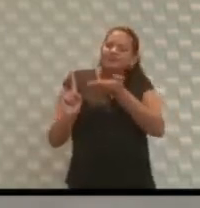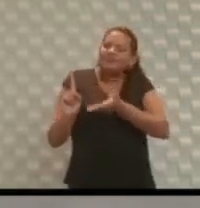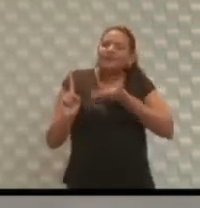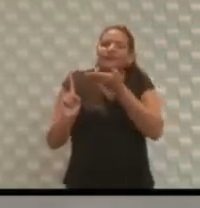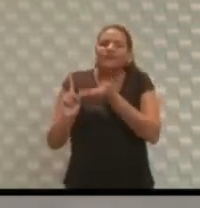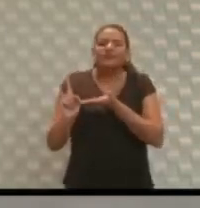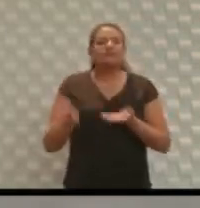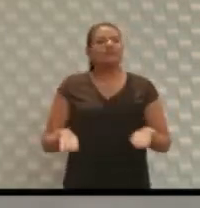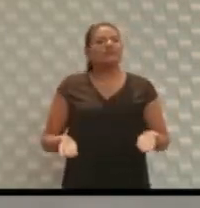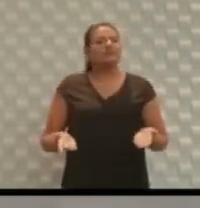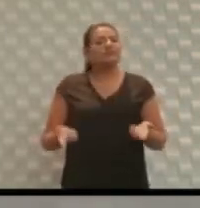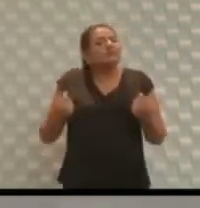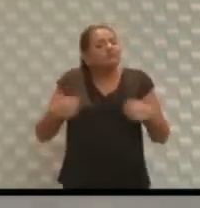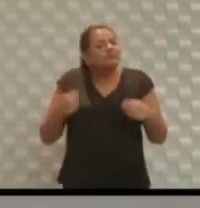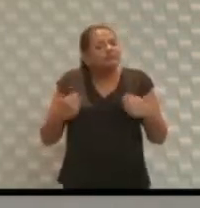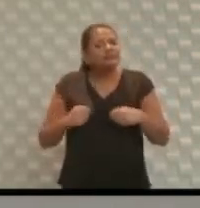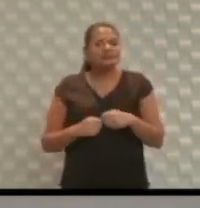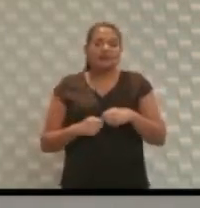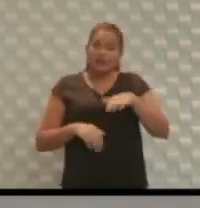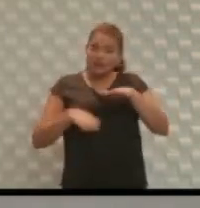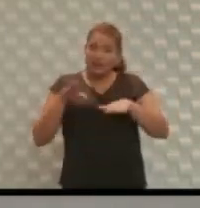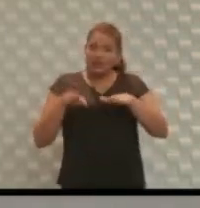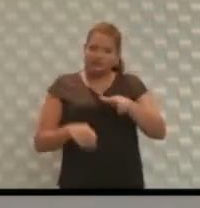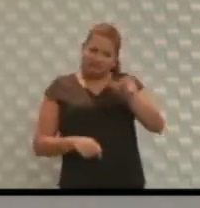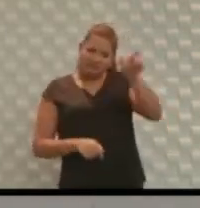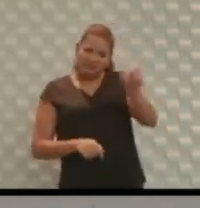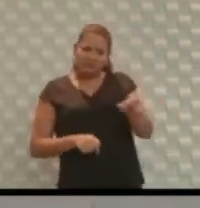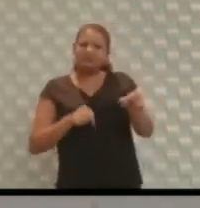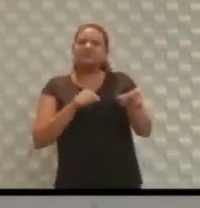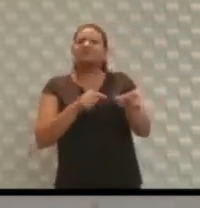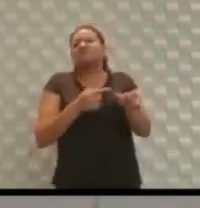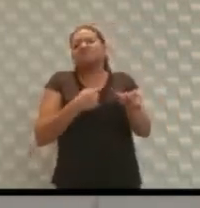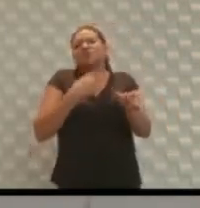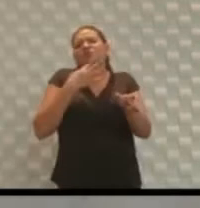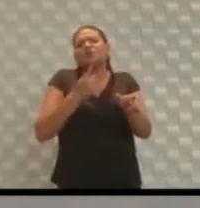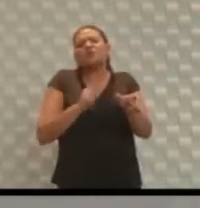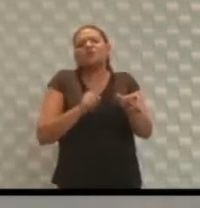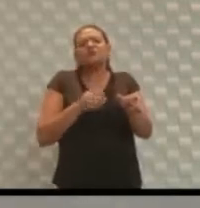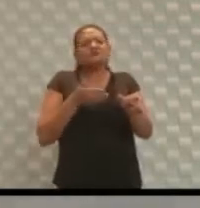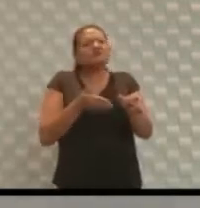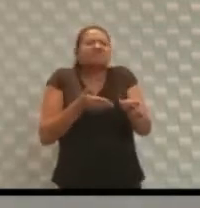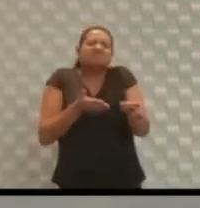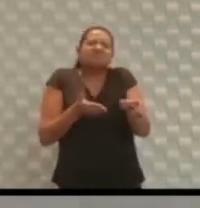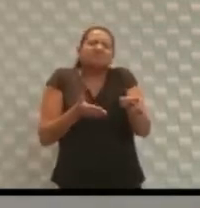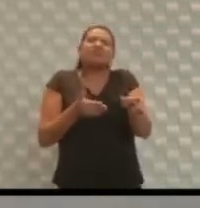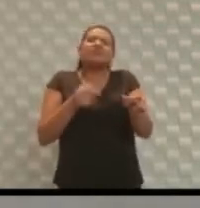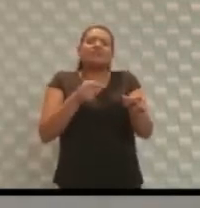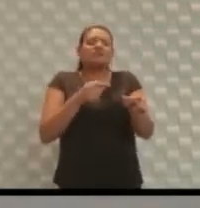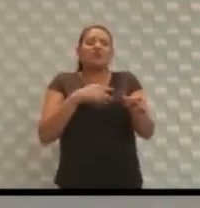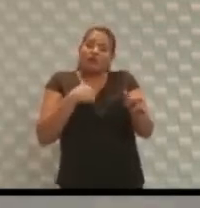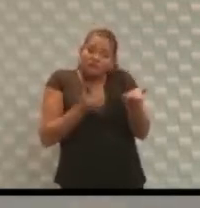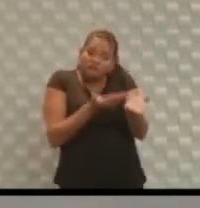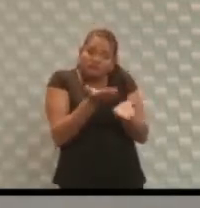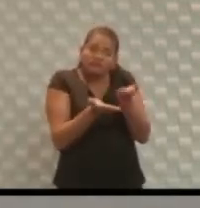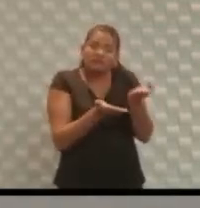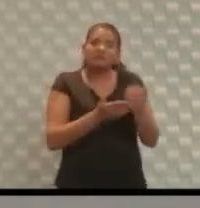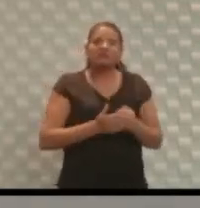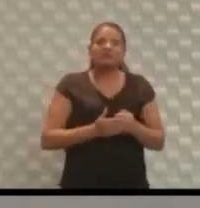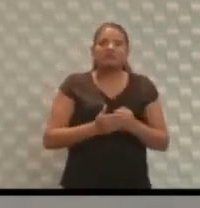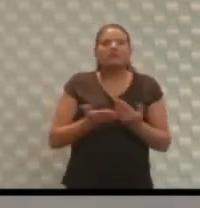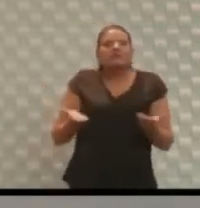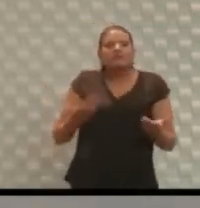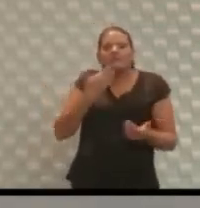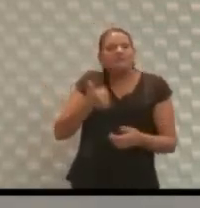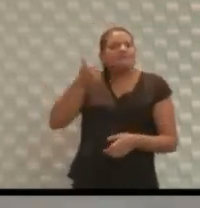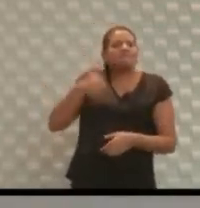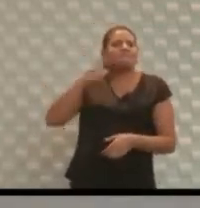que nem têm tanto significado para mim. Jesus, ele me amou tanto que ele deixou a sua glória e veio aqui ser servo,